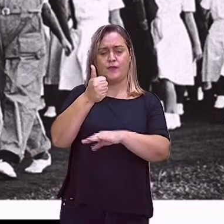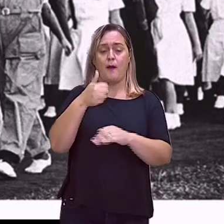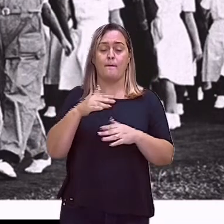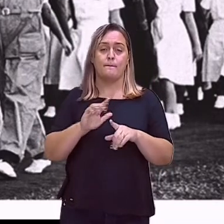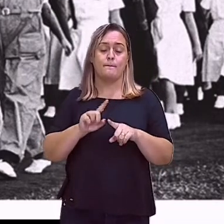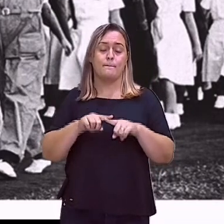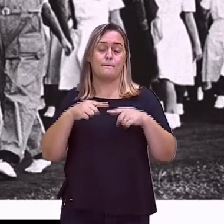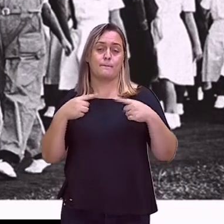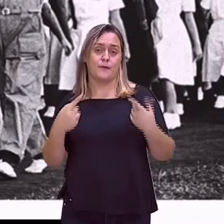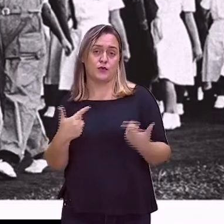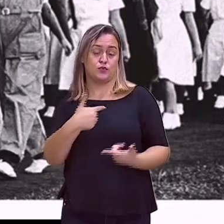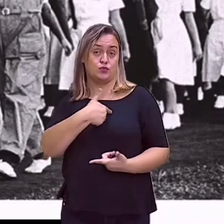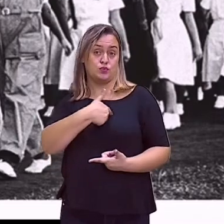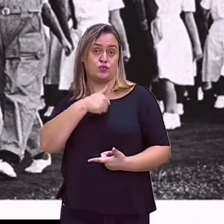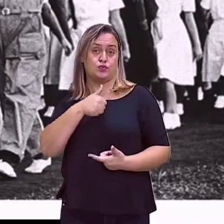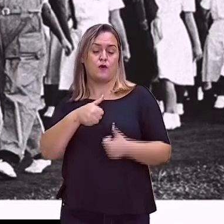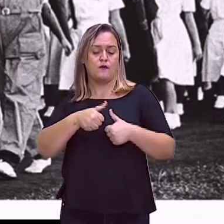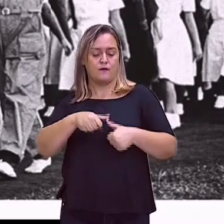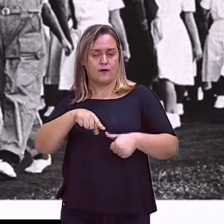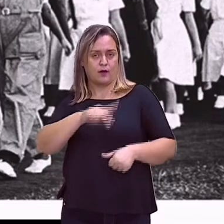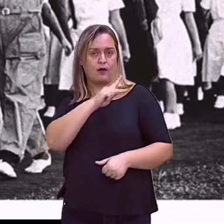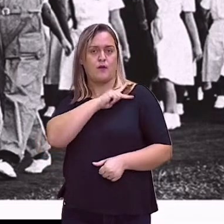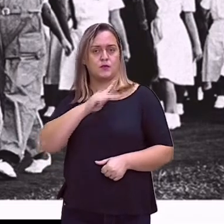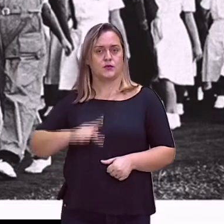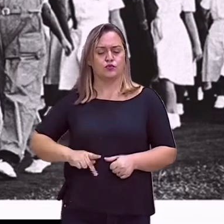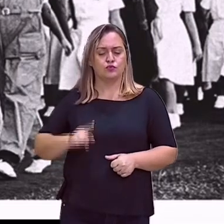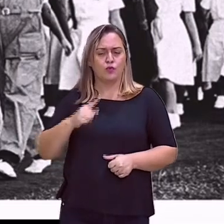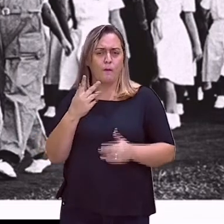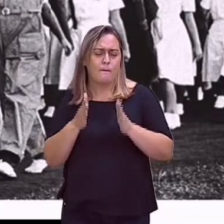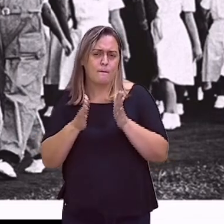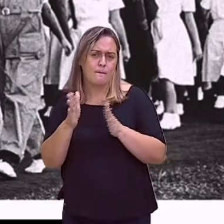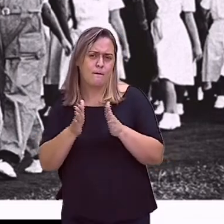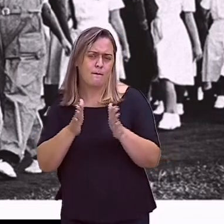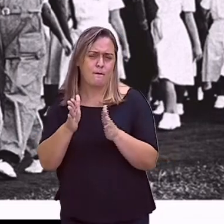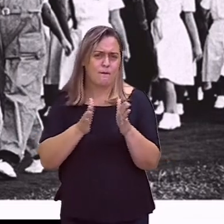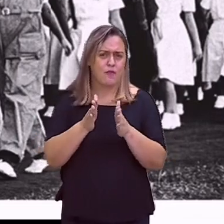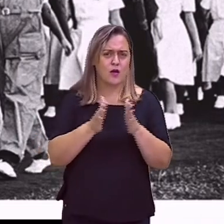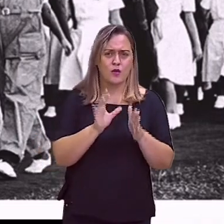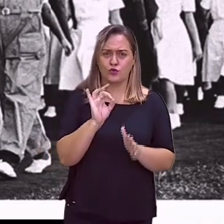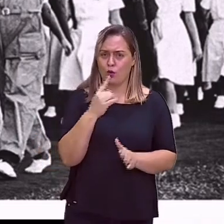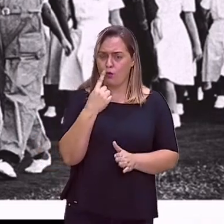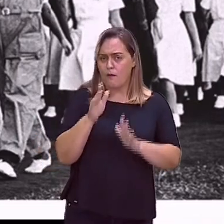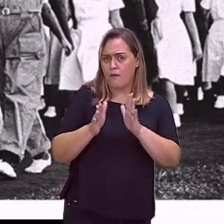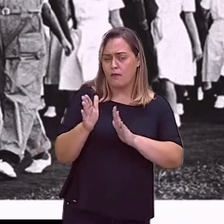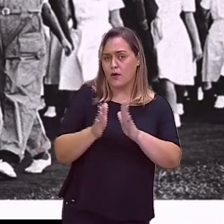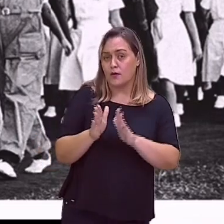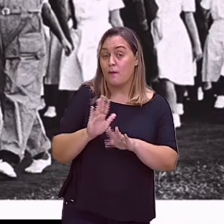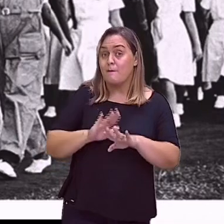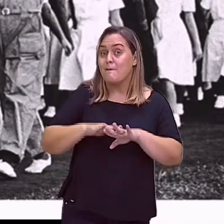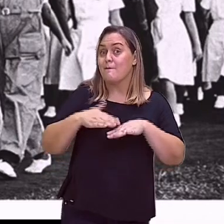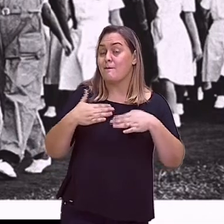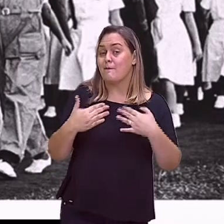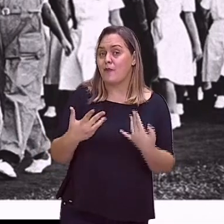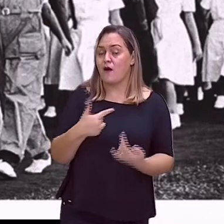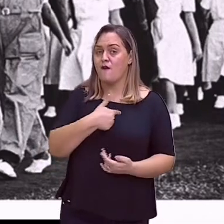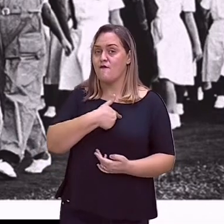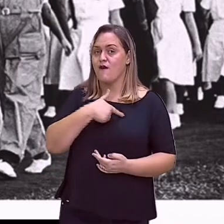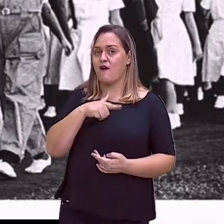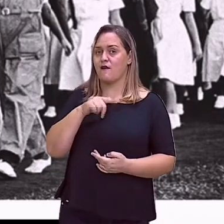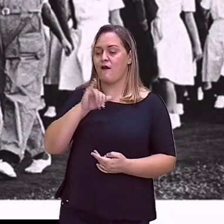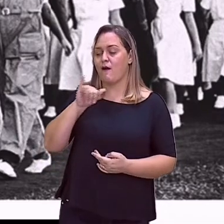provisoriamente até novas eleições, Vargas ele aproveita a intenção